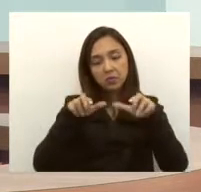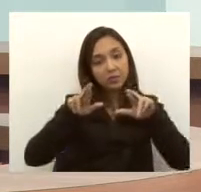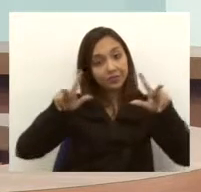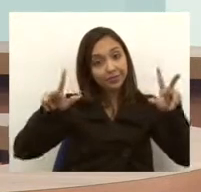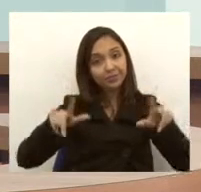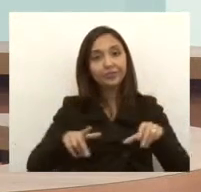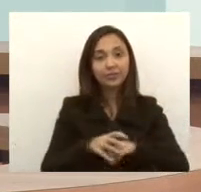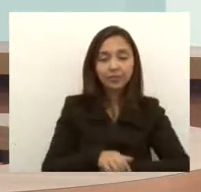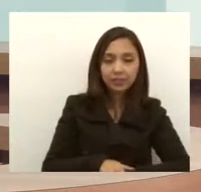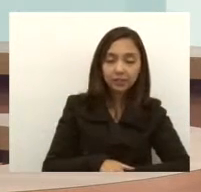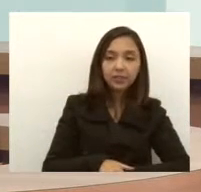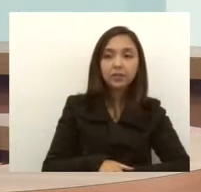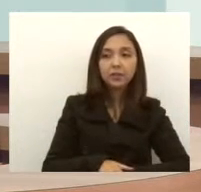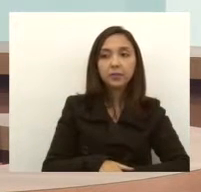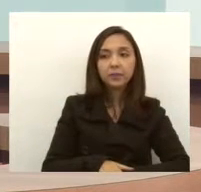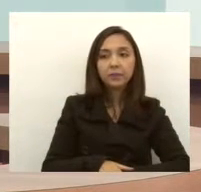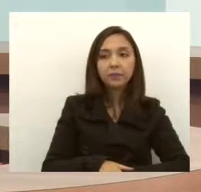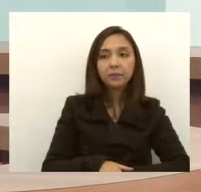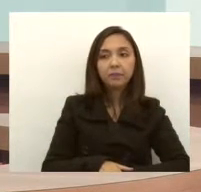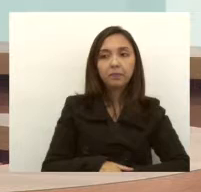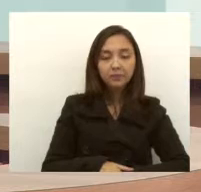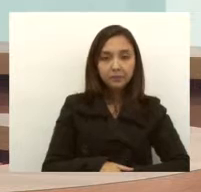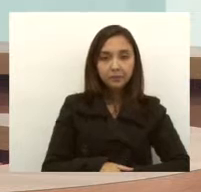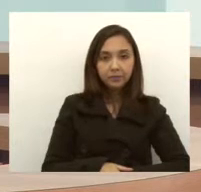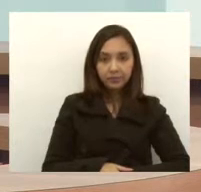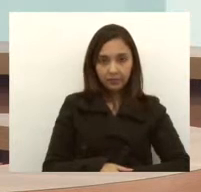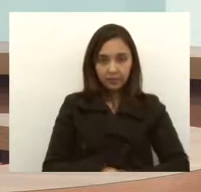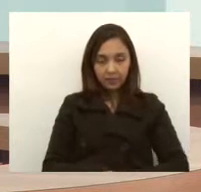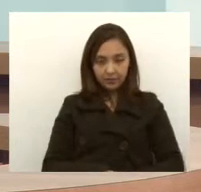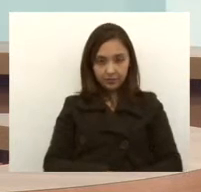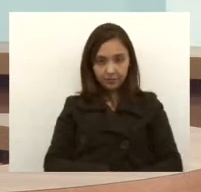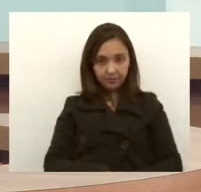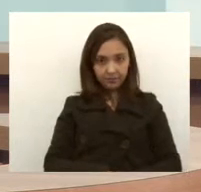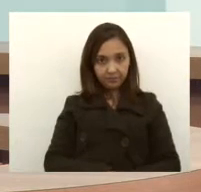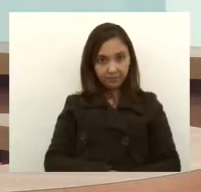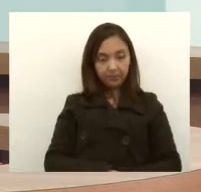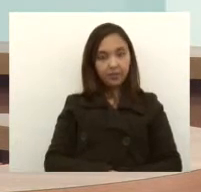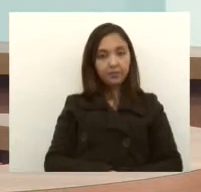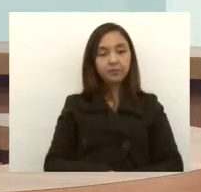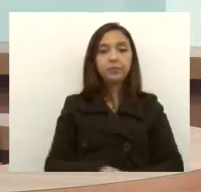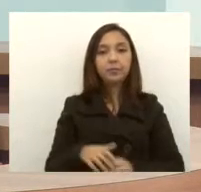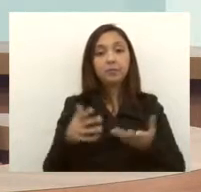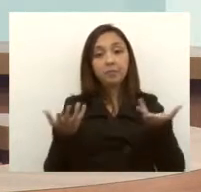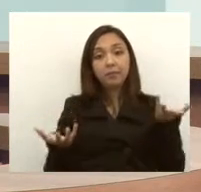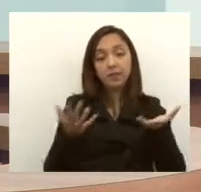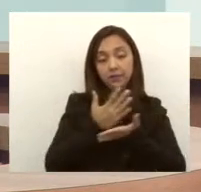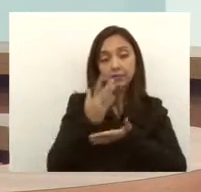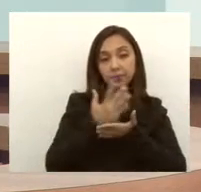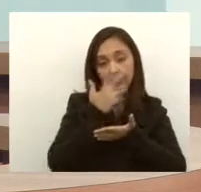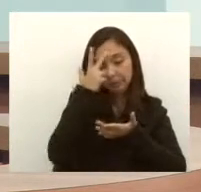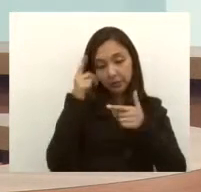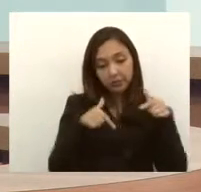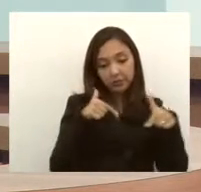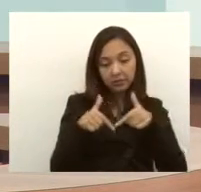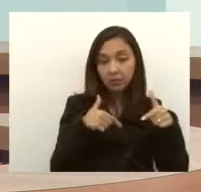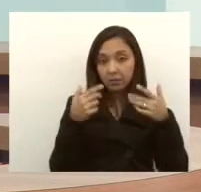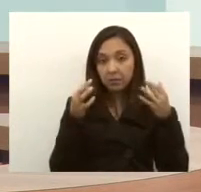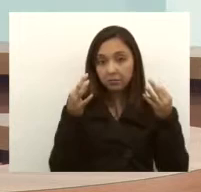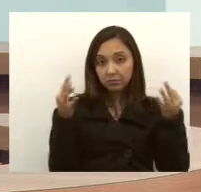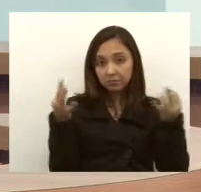sabe? Lá o negócio é grandioso, né? Mas para aquelas pessoas que fazem um trabalho